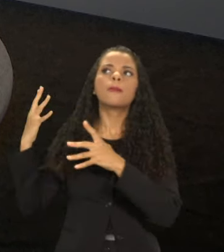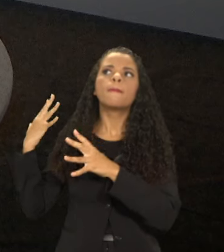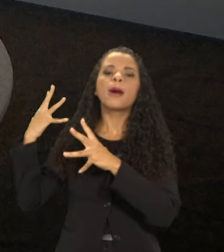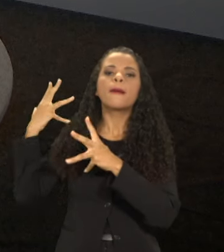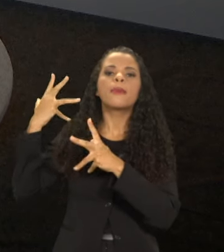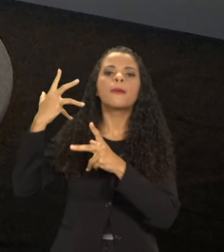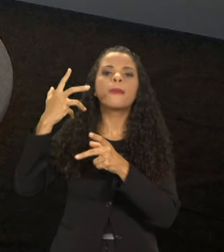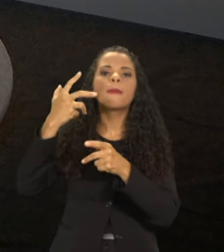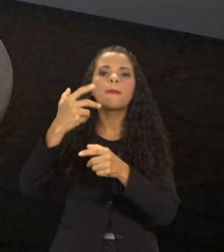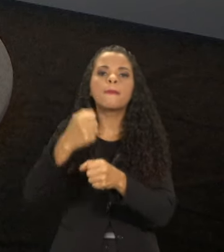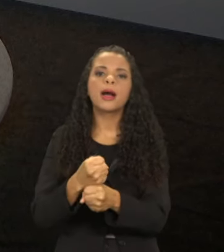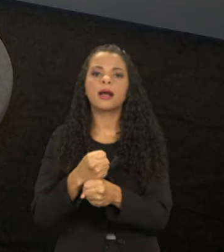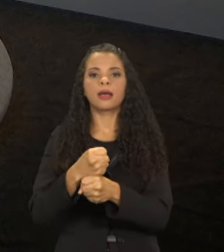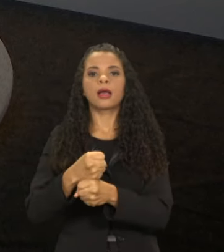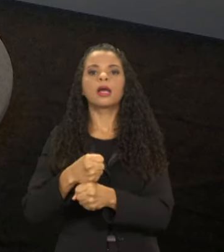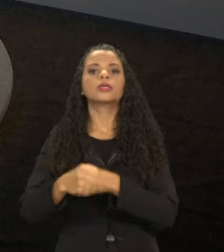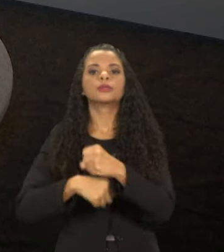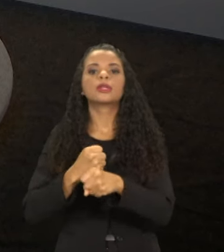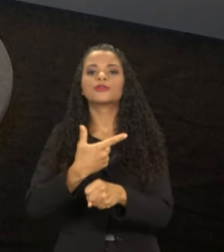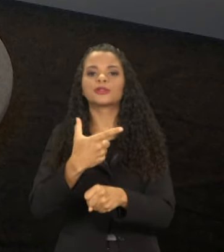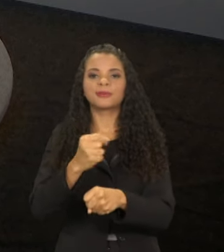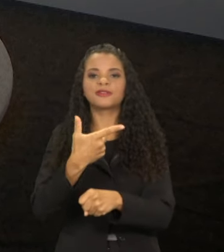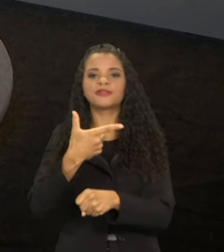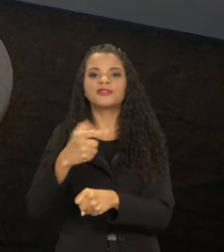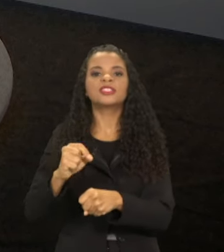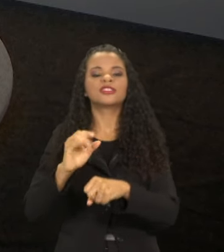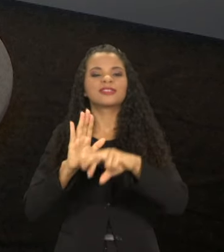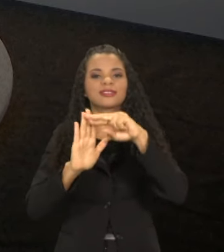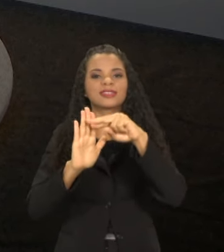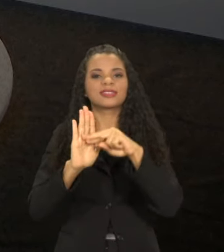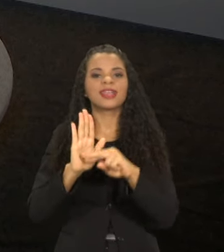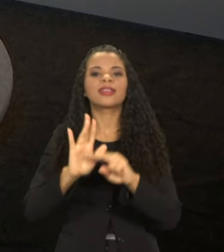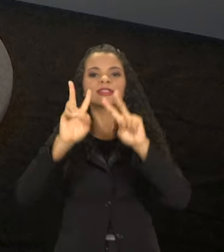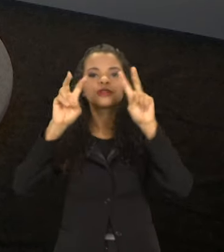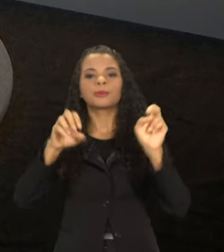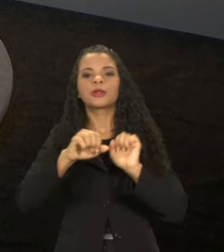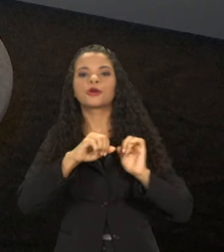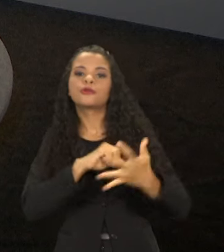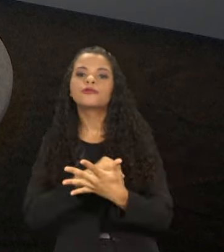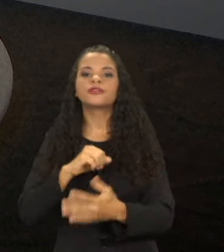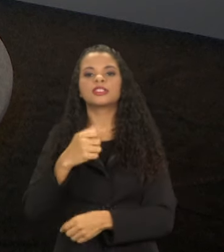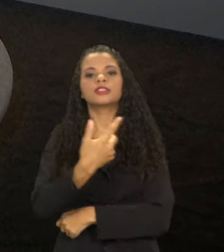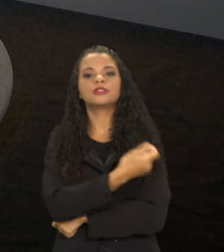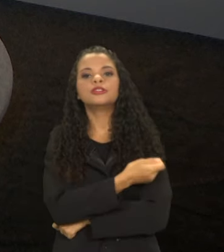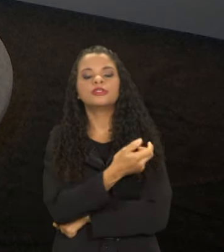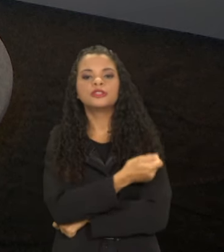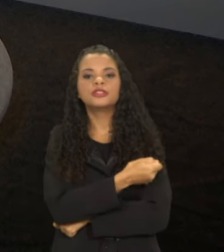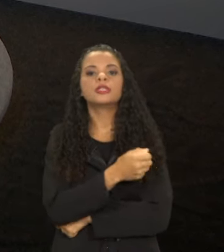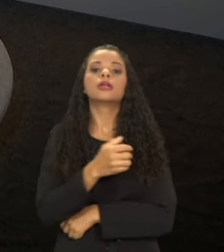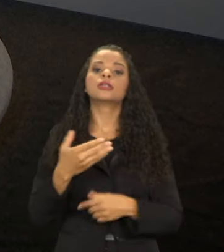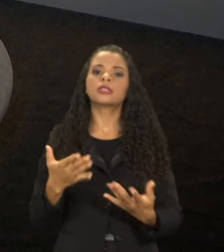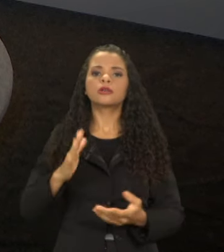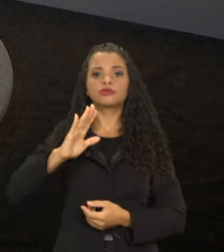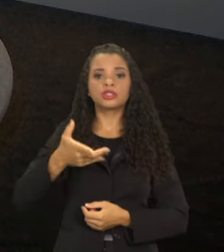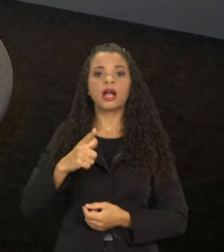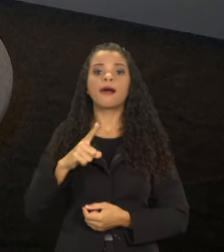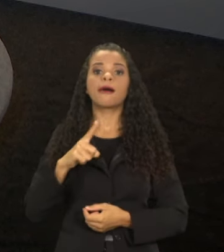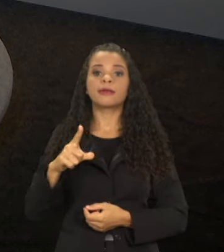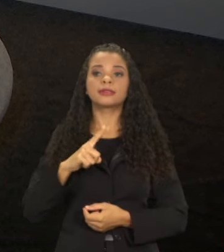a respeito de regras, né, da vacinação contra a Covid. Então a gente pode dizer que já existe uma jurisprudência,